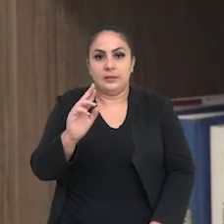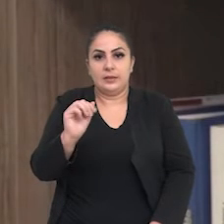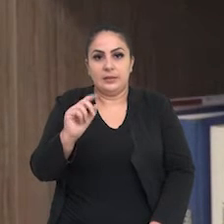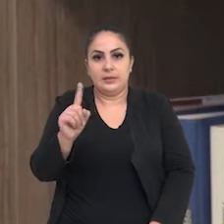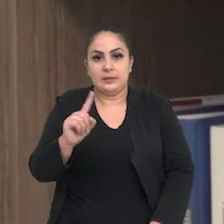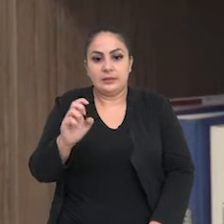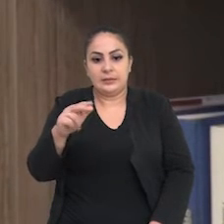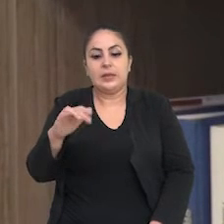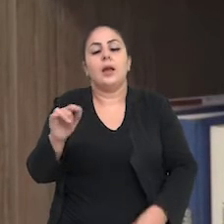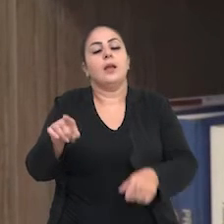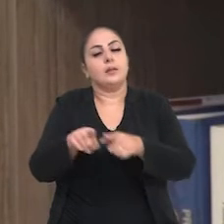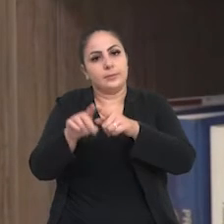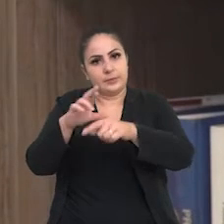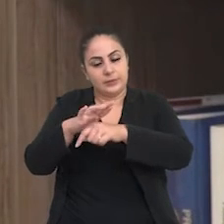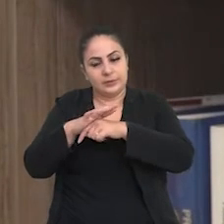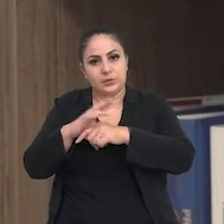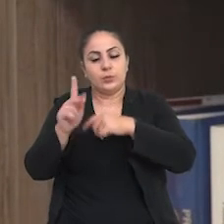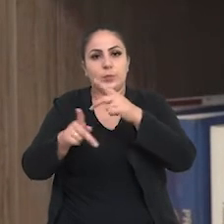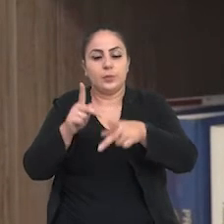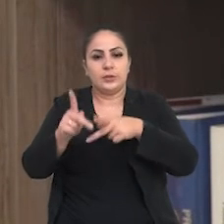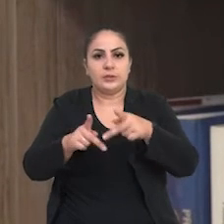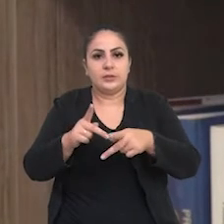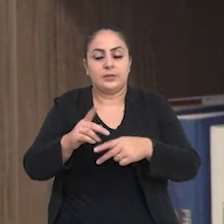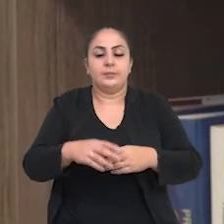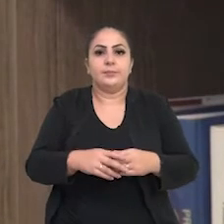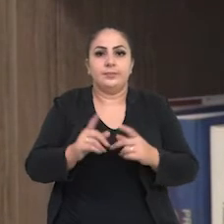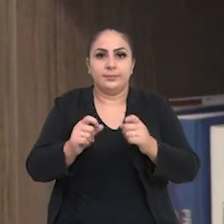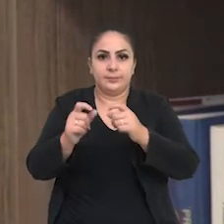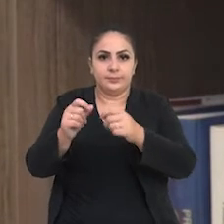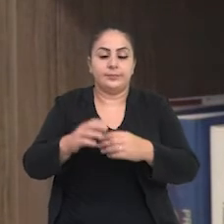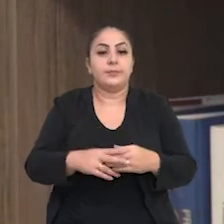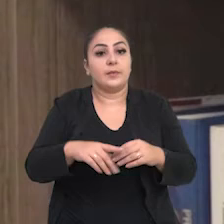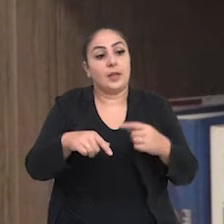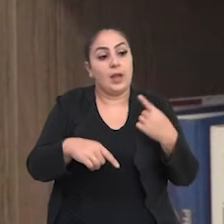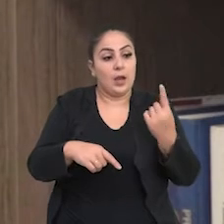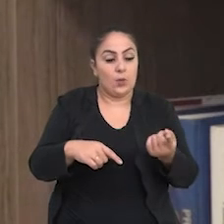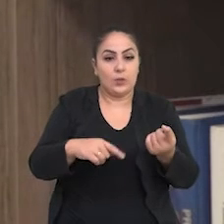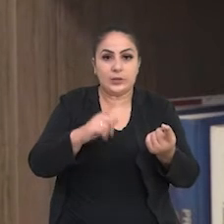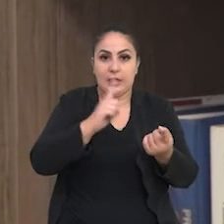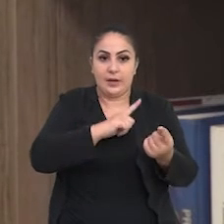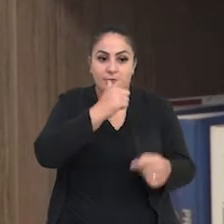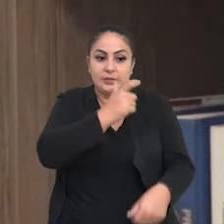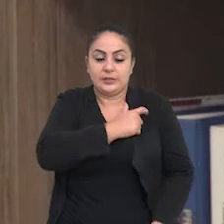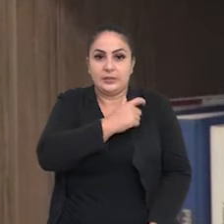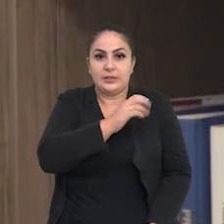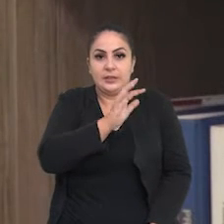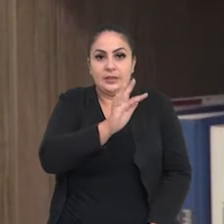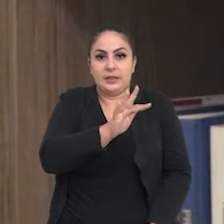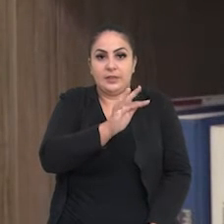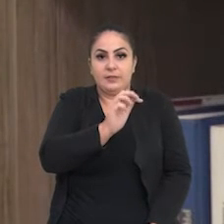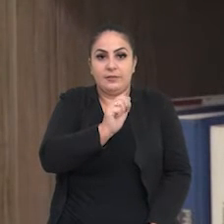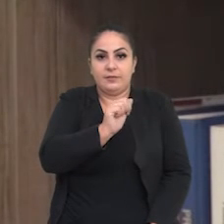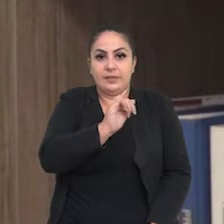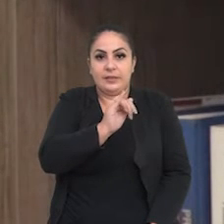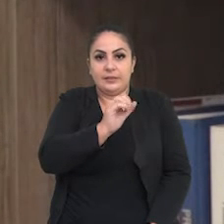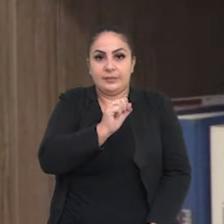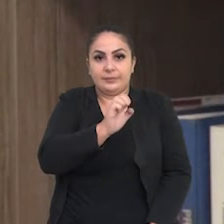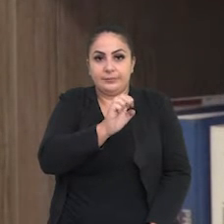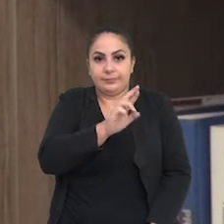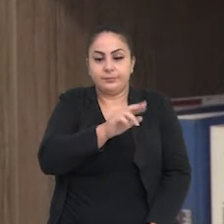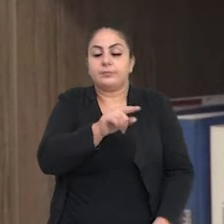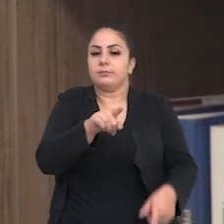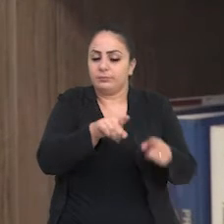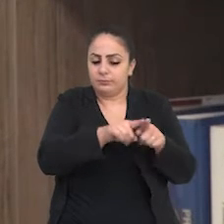portanto segura na população oncológica. E a outra vacina, da Pfizer,